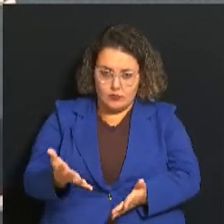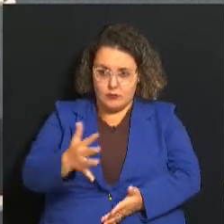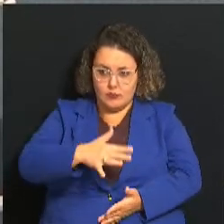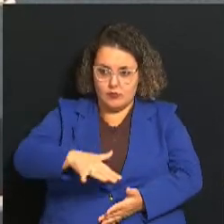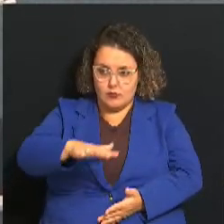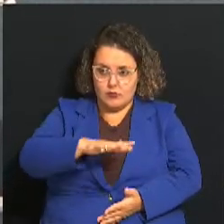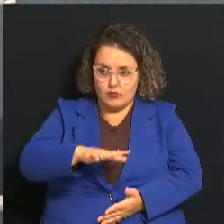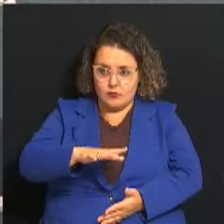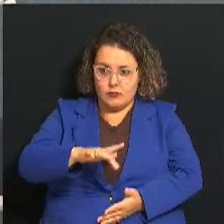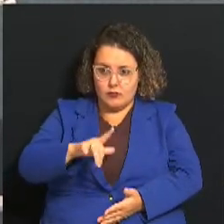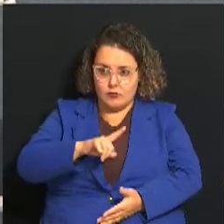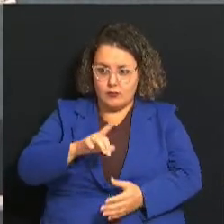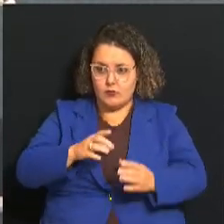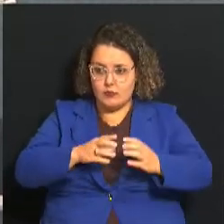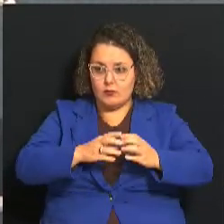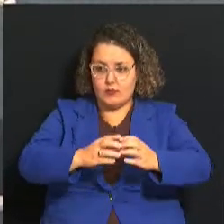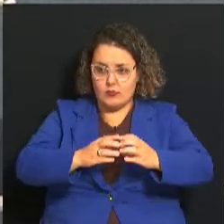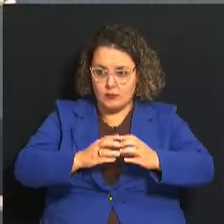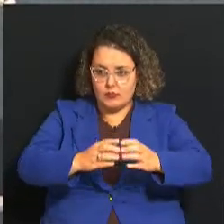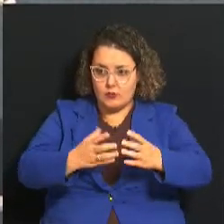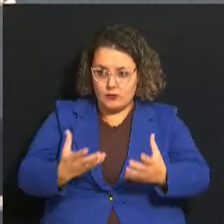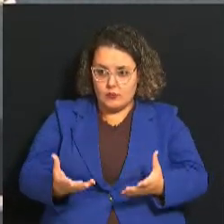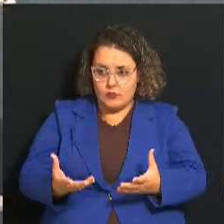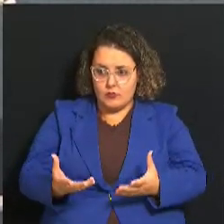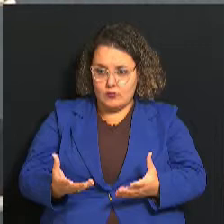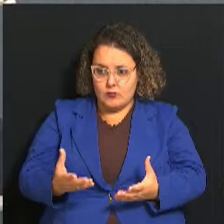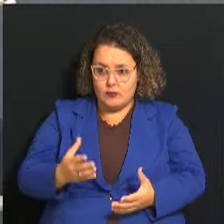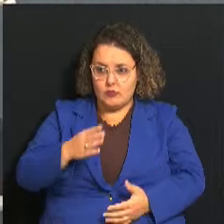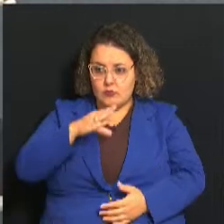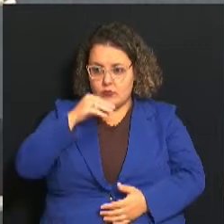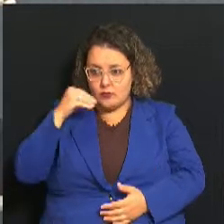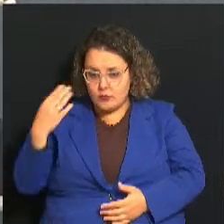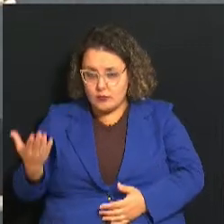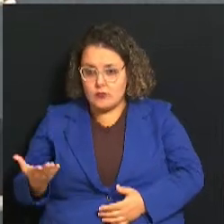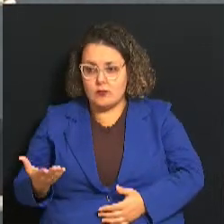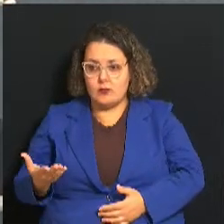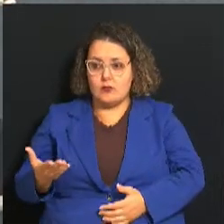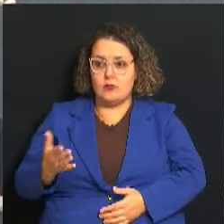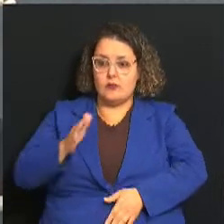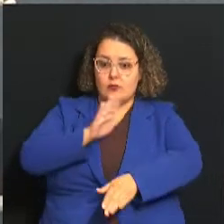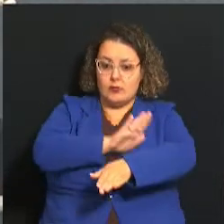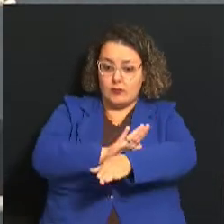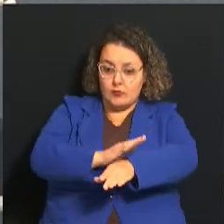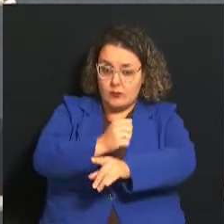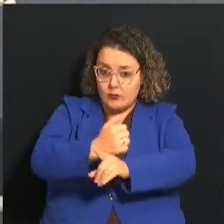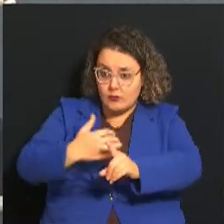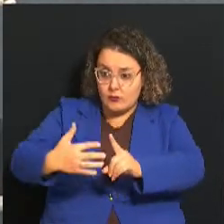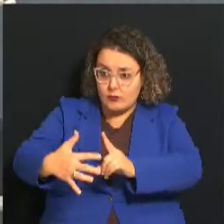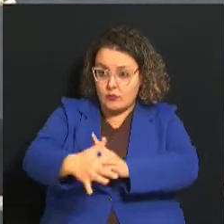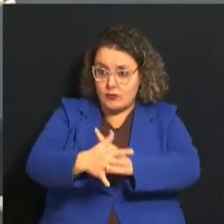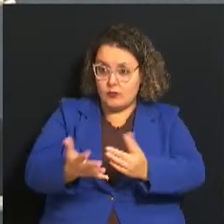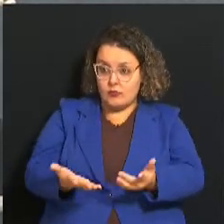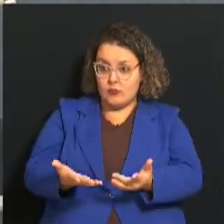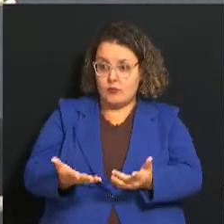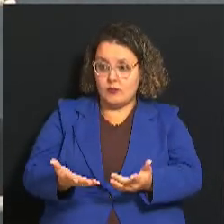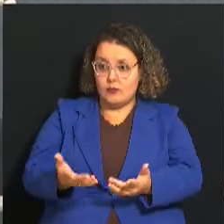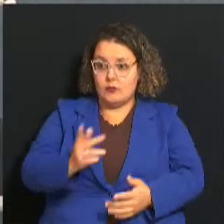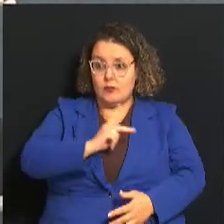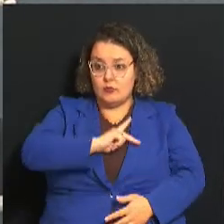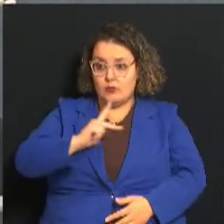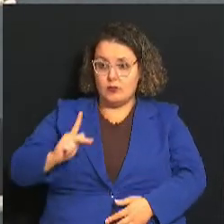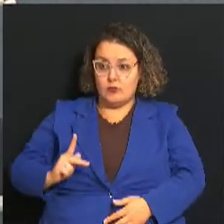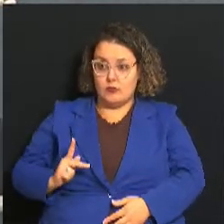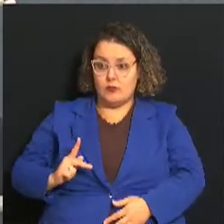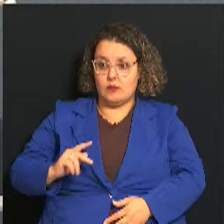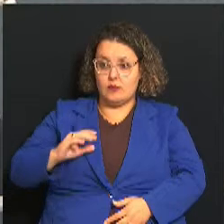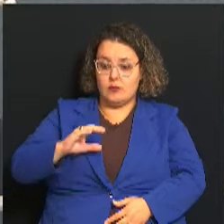muita convivência com a questão da criança e adolescente, com a questão da assistência social, de que fui também presidente do